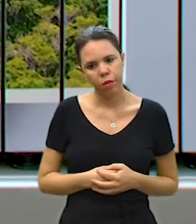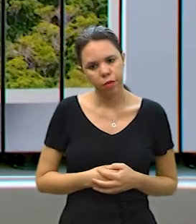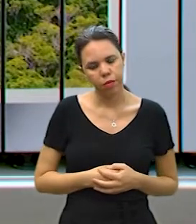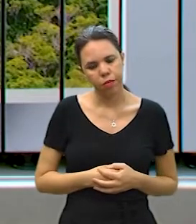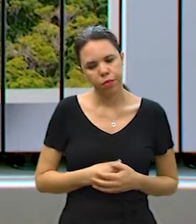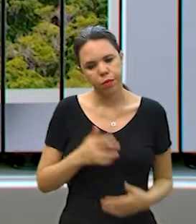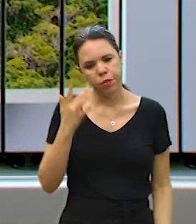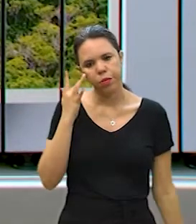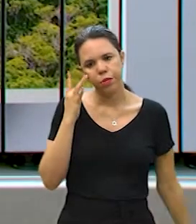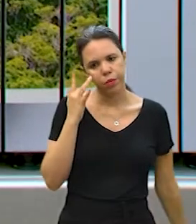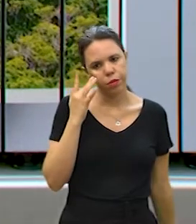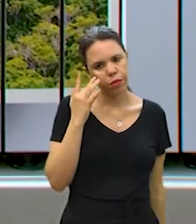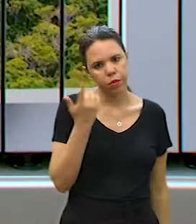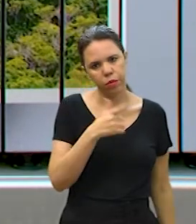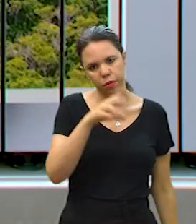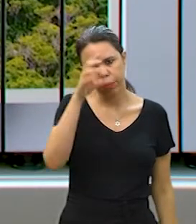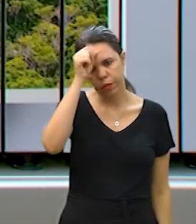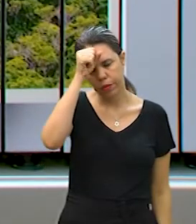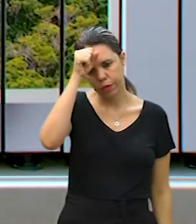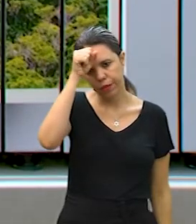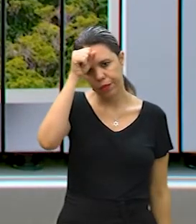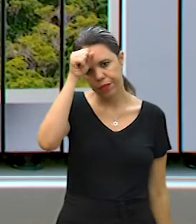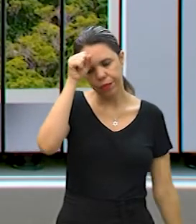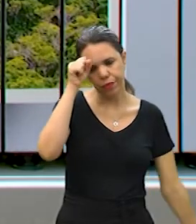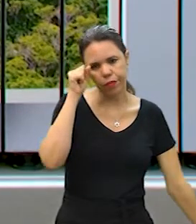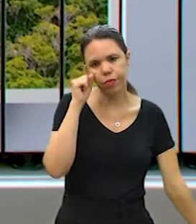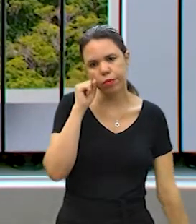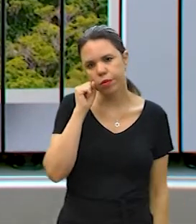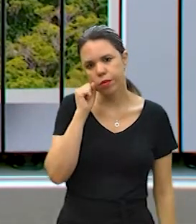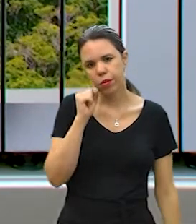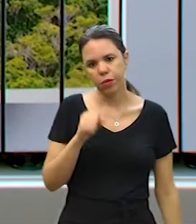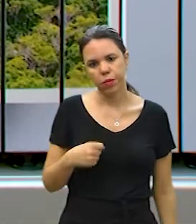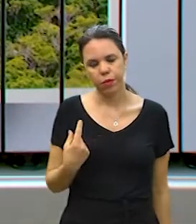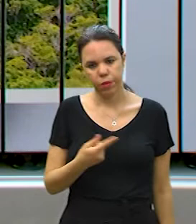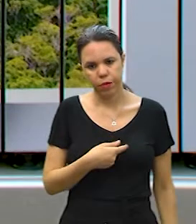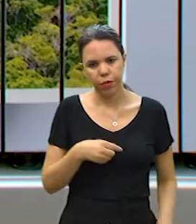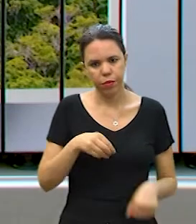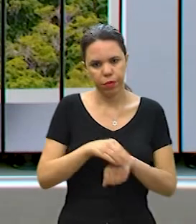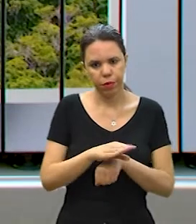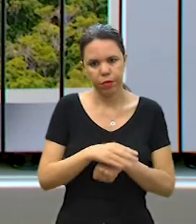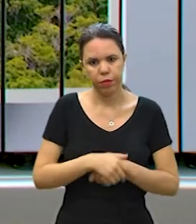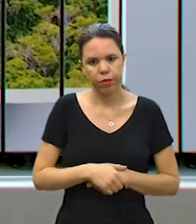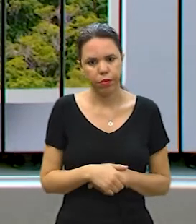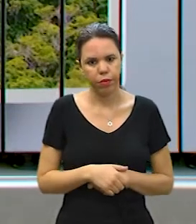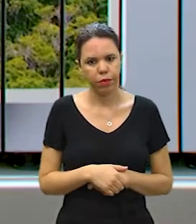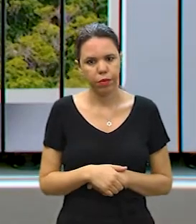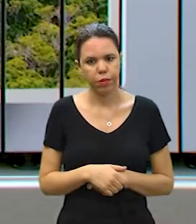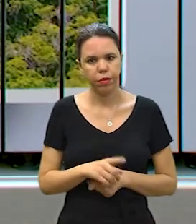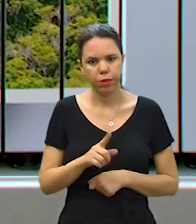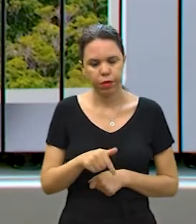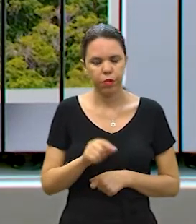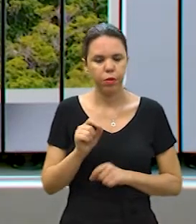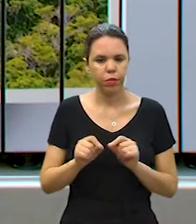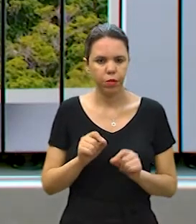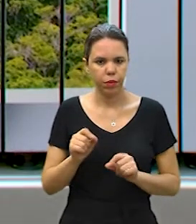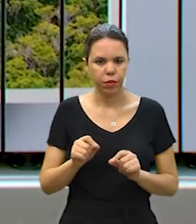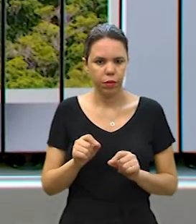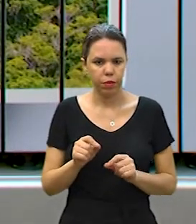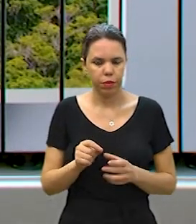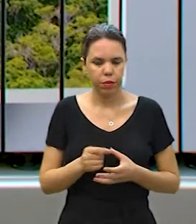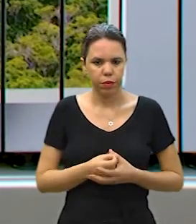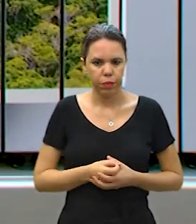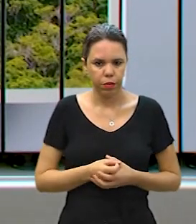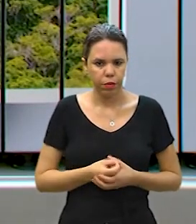Acho que o outro aprendizado que nos traz assim é de que